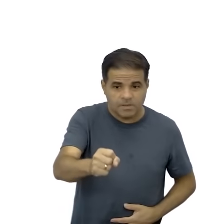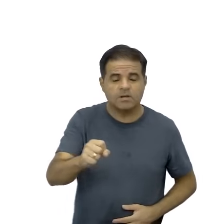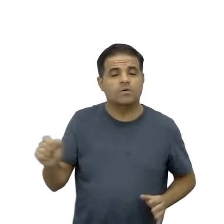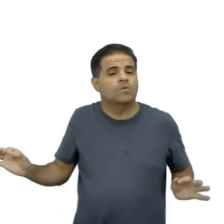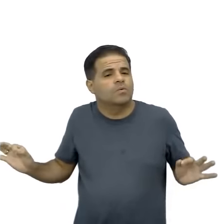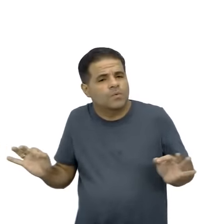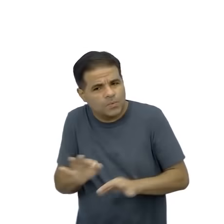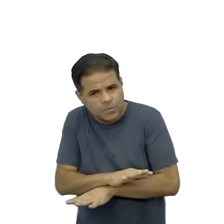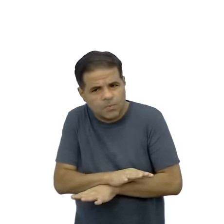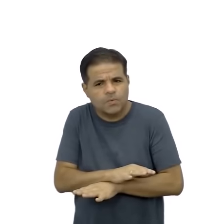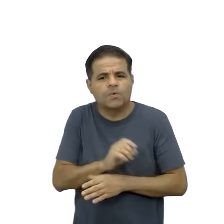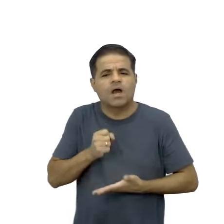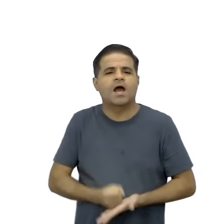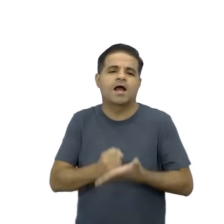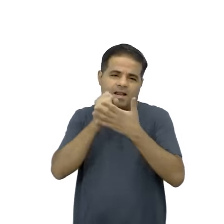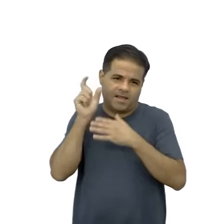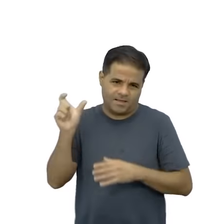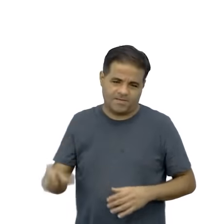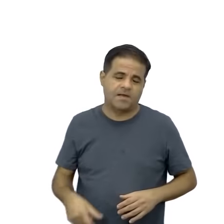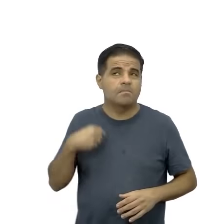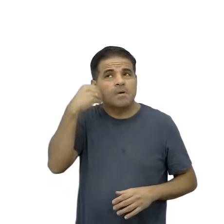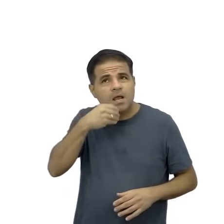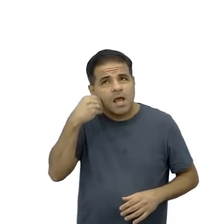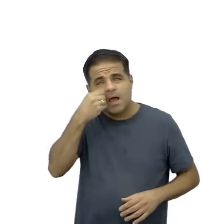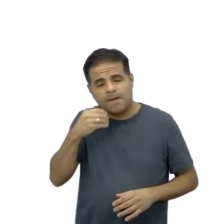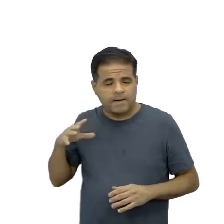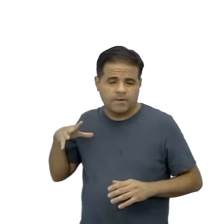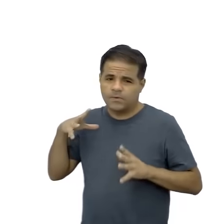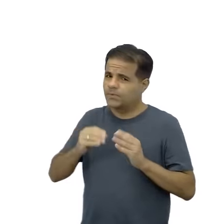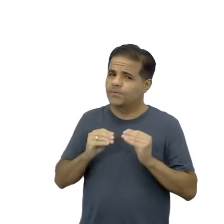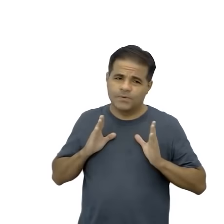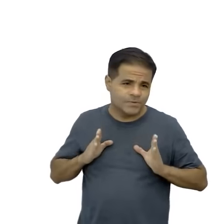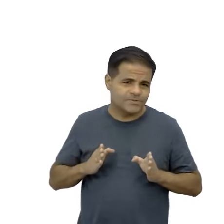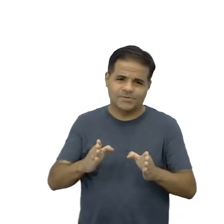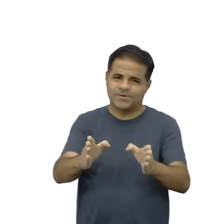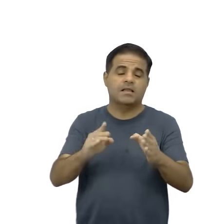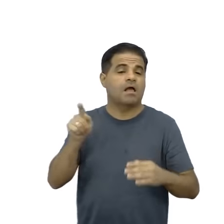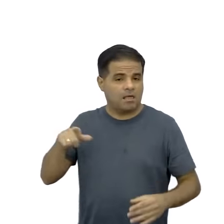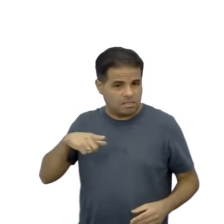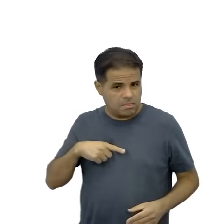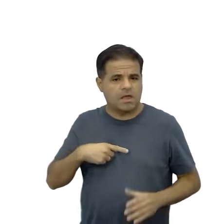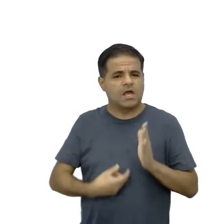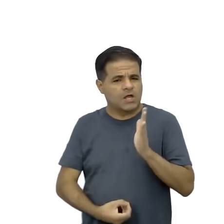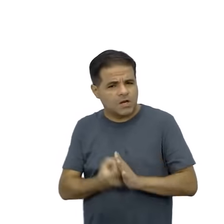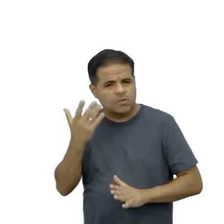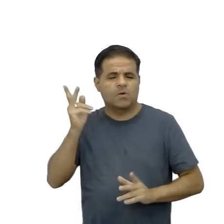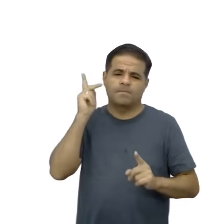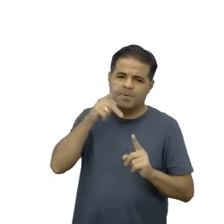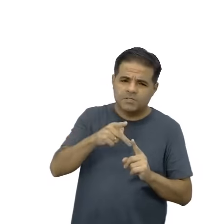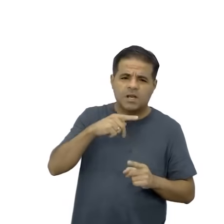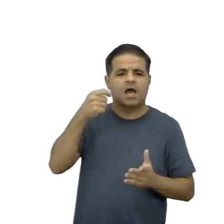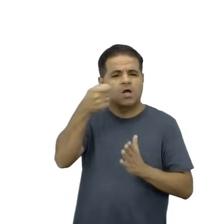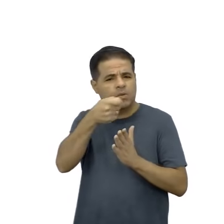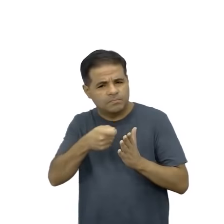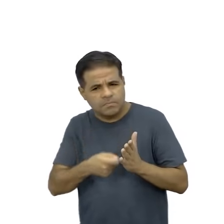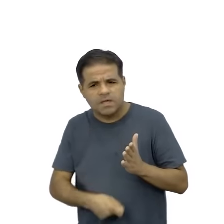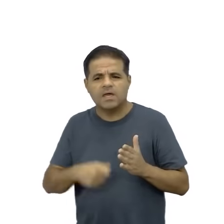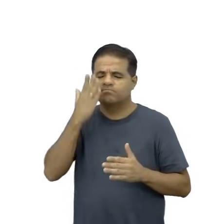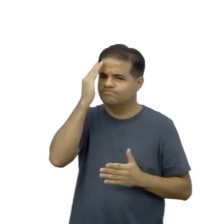conclua e carrega a experiência de toda a jornada. Então, aqui tem criador, personagem,